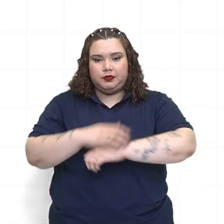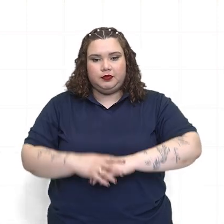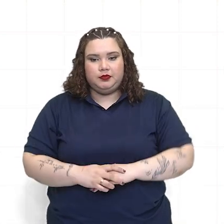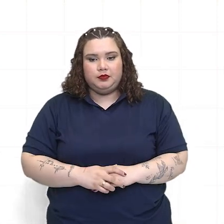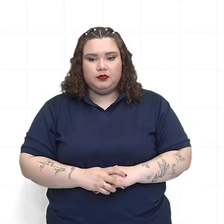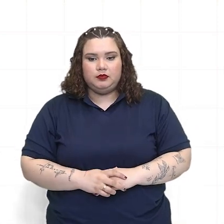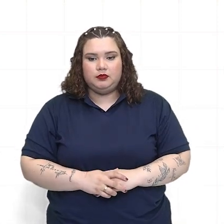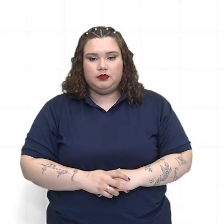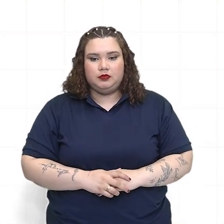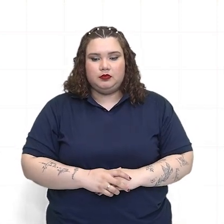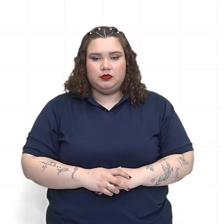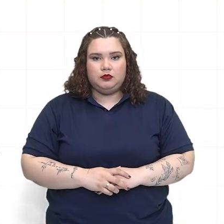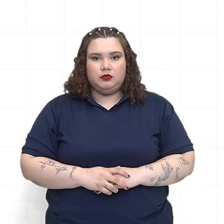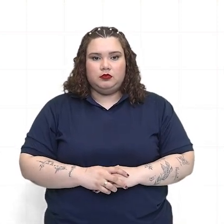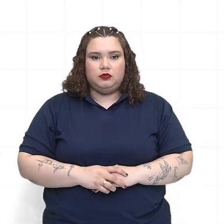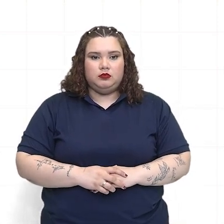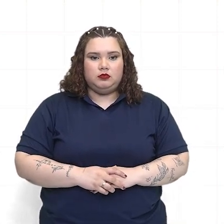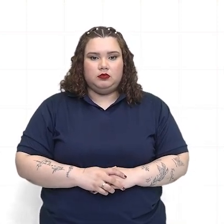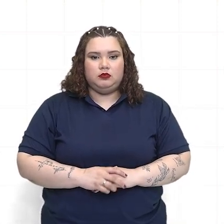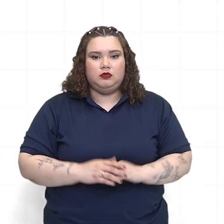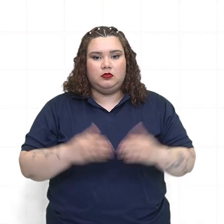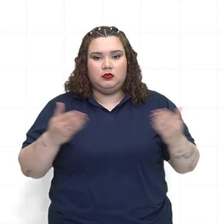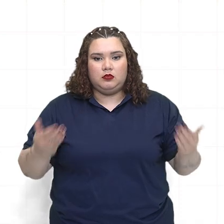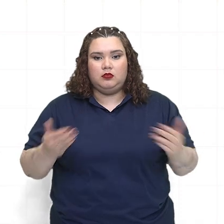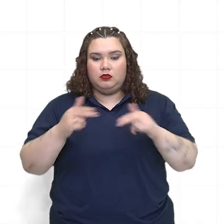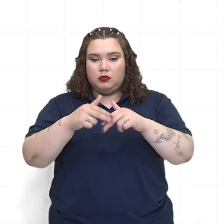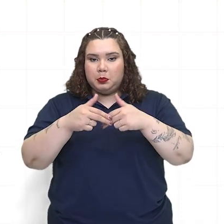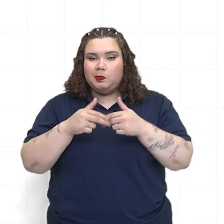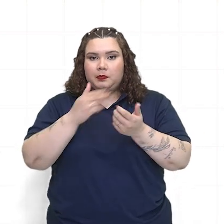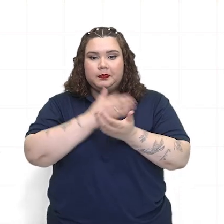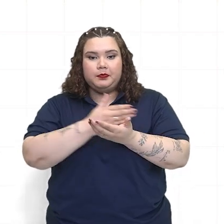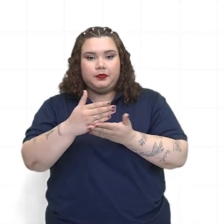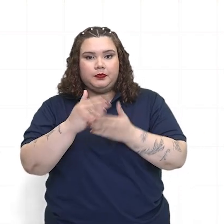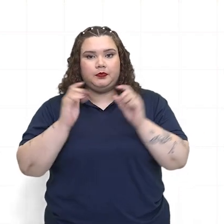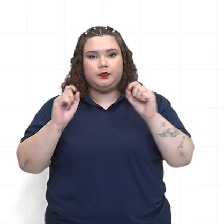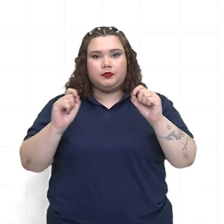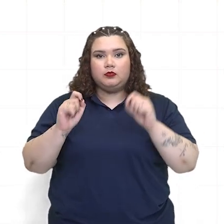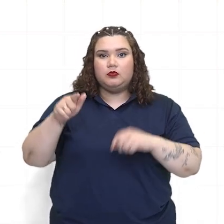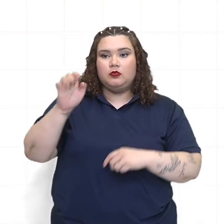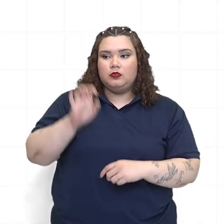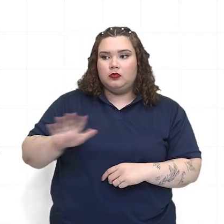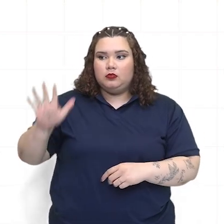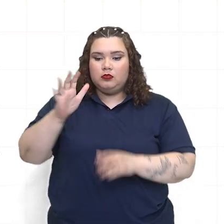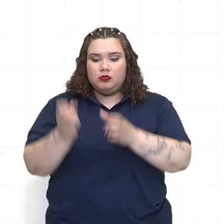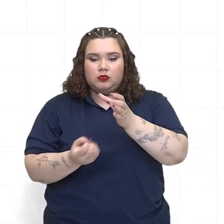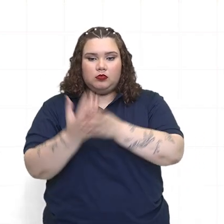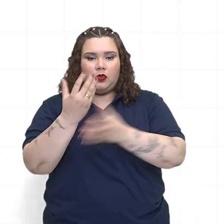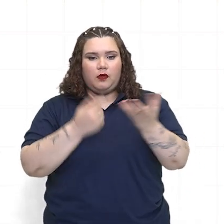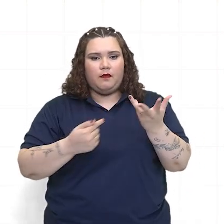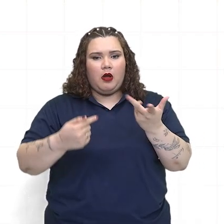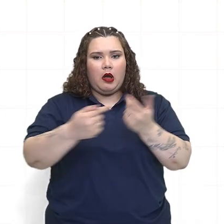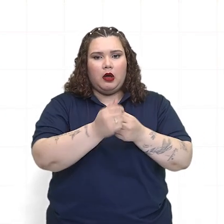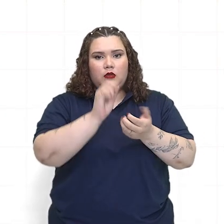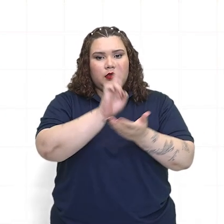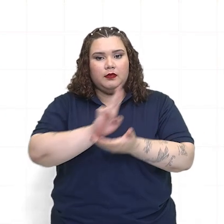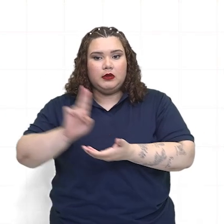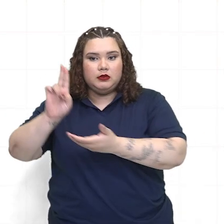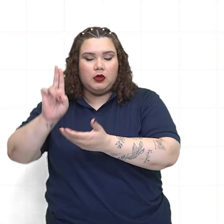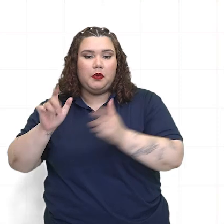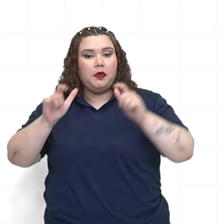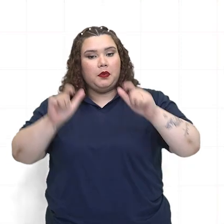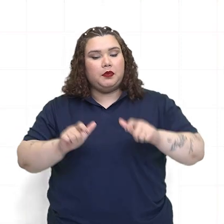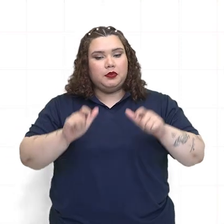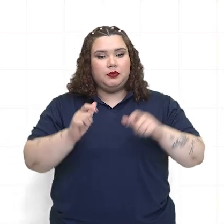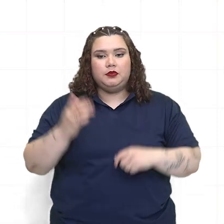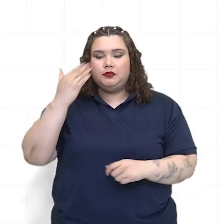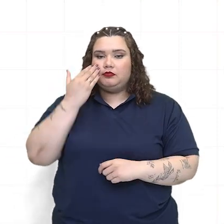mundo medieval. Exatamente por isso, então, que começa na Europa o surgimento, então, de várias universidades. Temos, então,